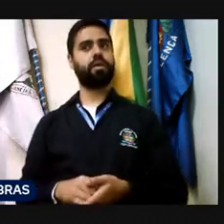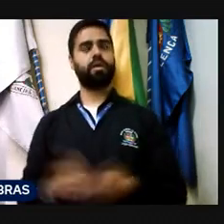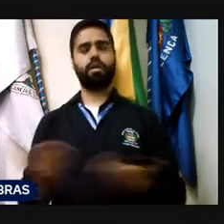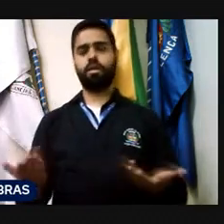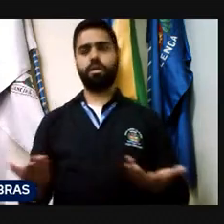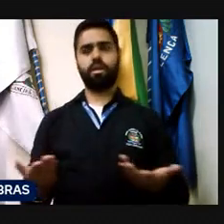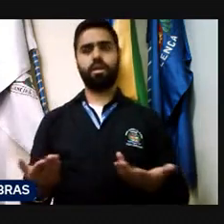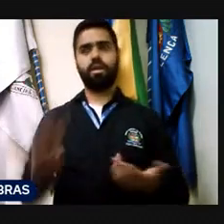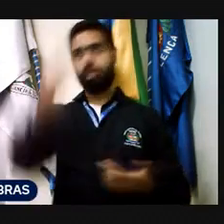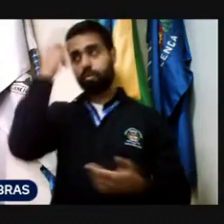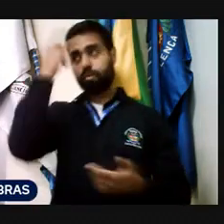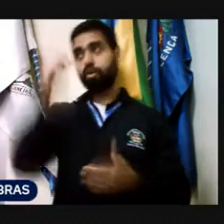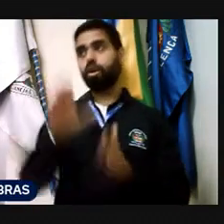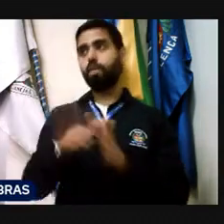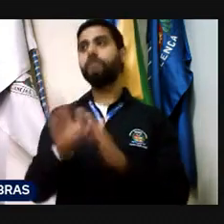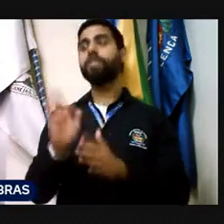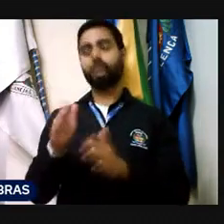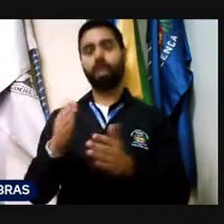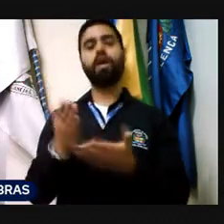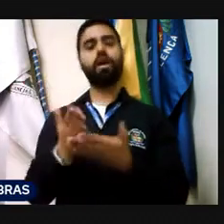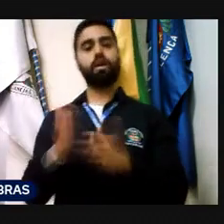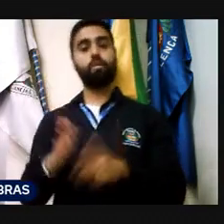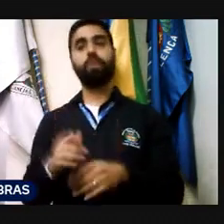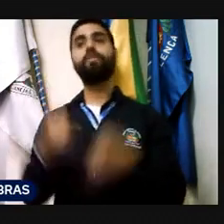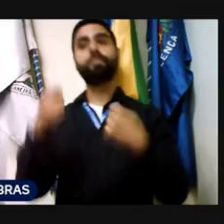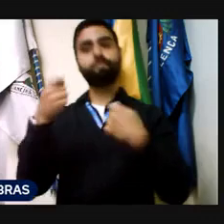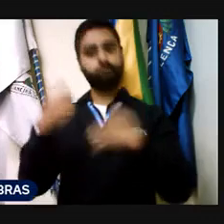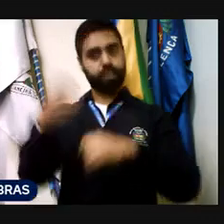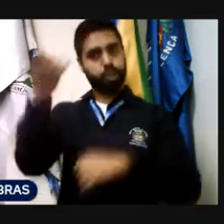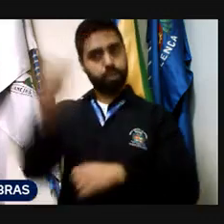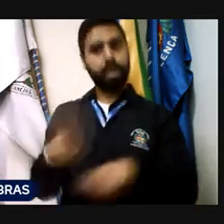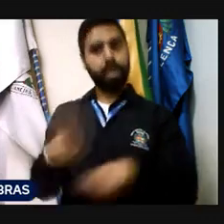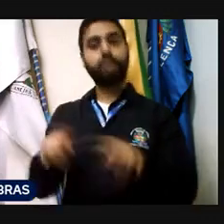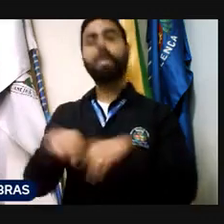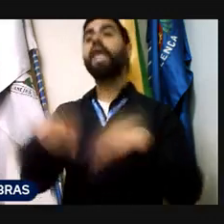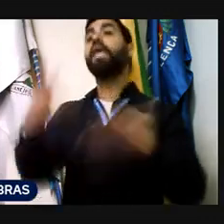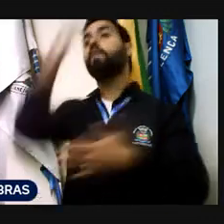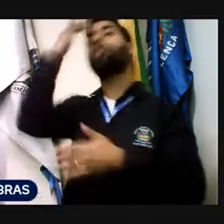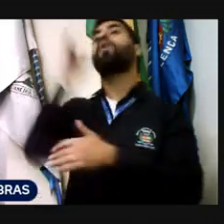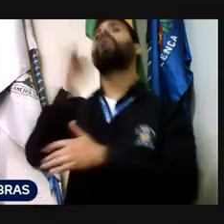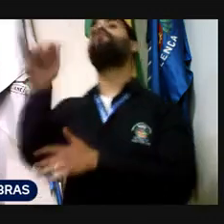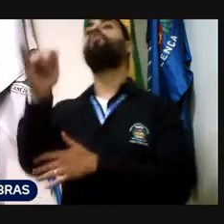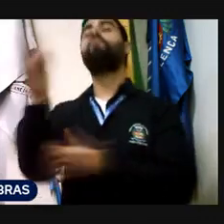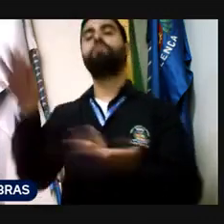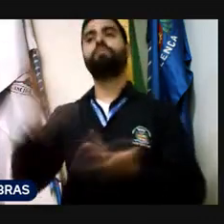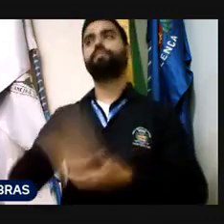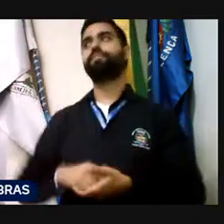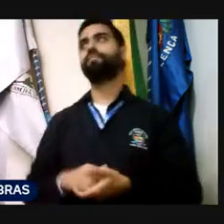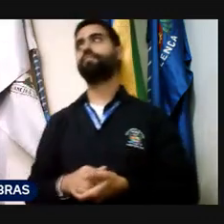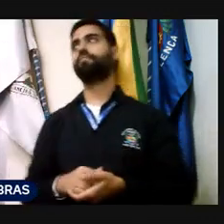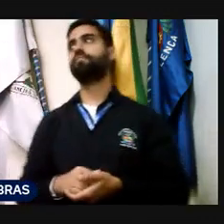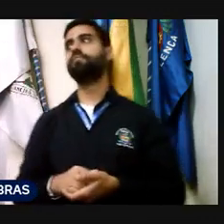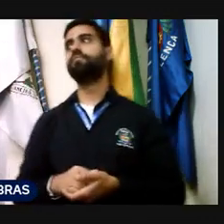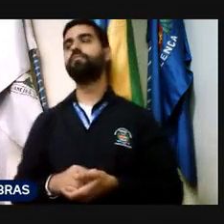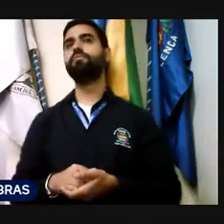da bandalheira que já acabou. Você vai ter que explicar para o Tribunal de Contas quem é o seu informante. Tá